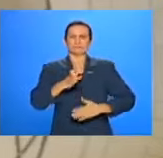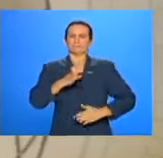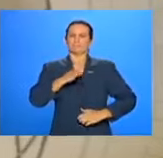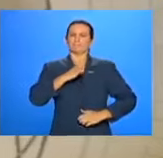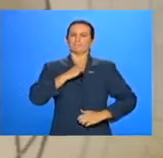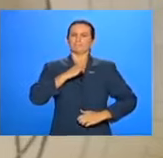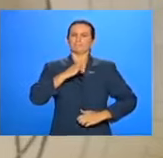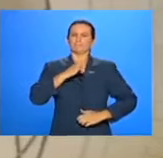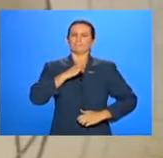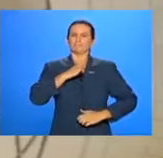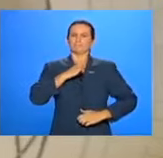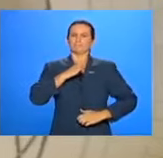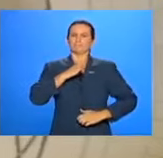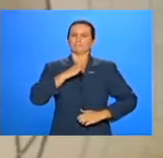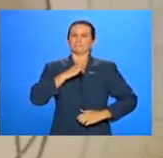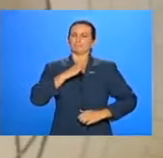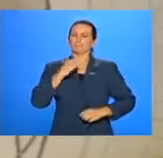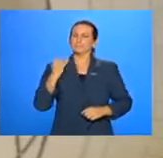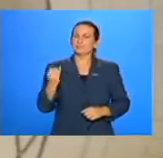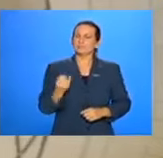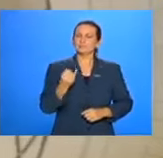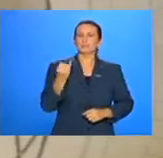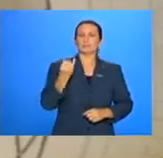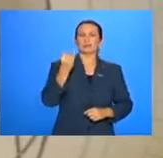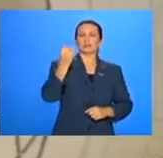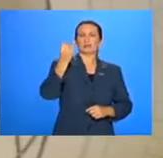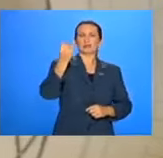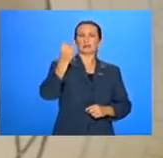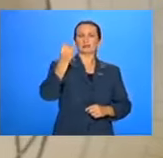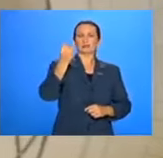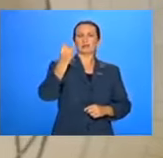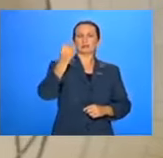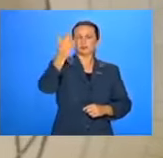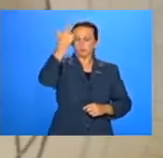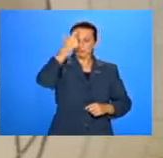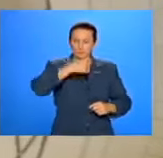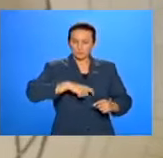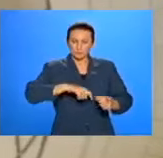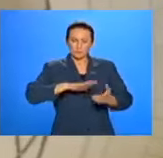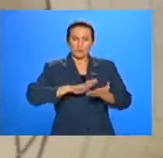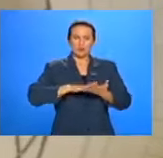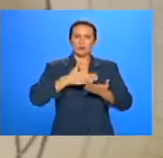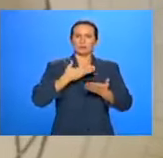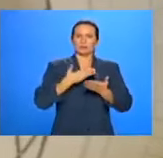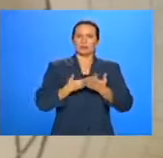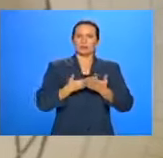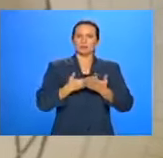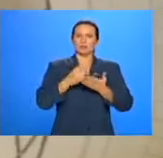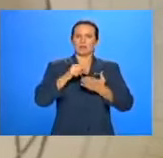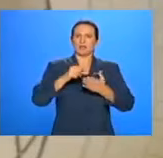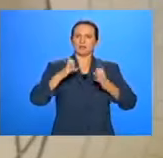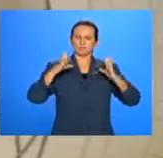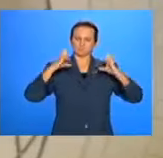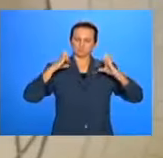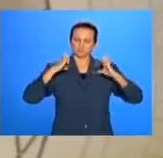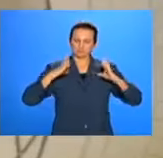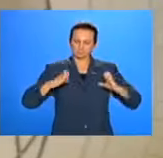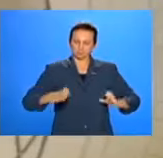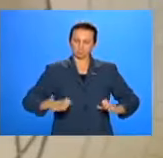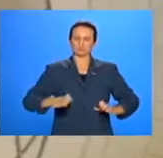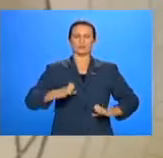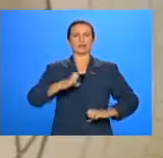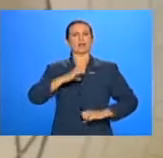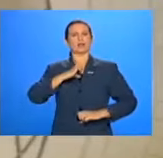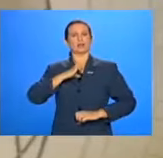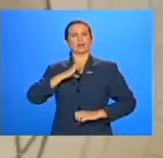fundamental. O intérprete é um profissional ético